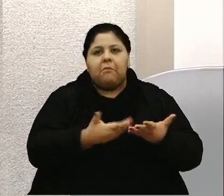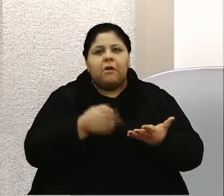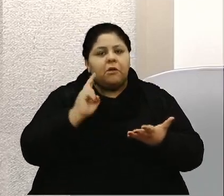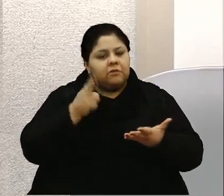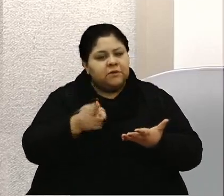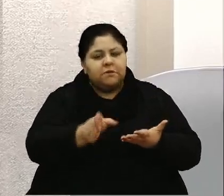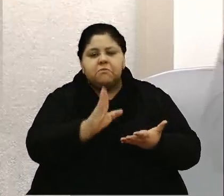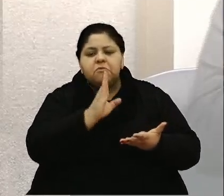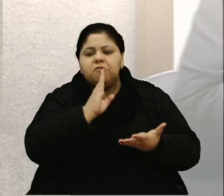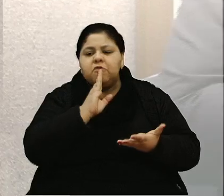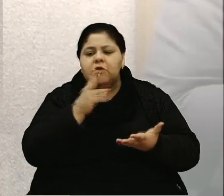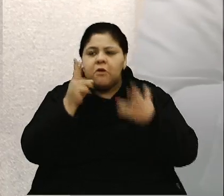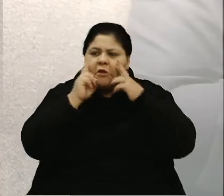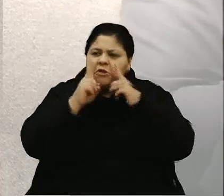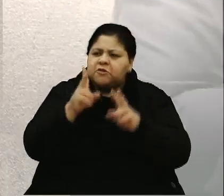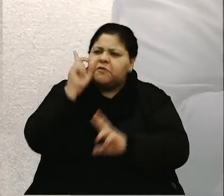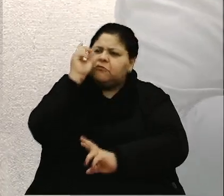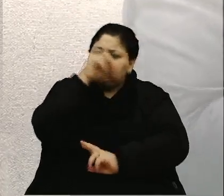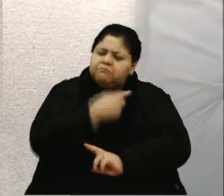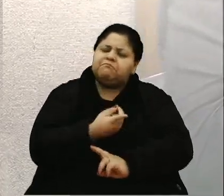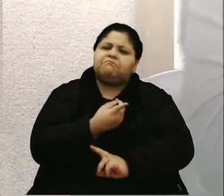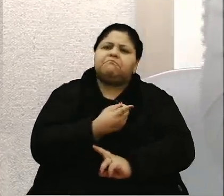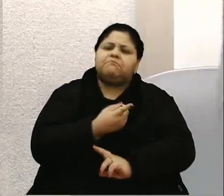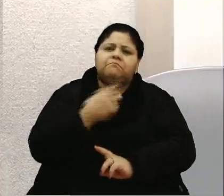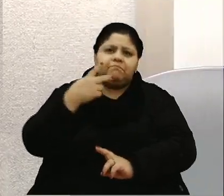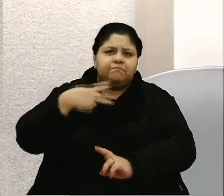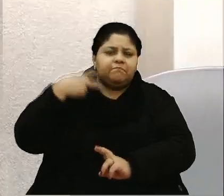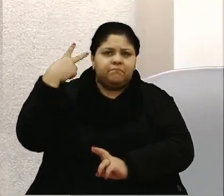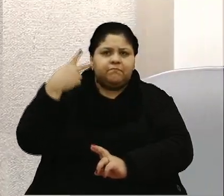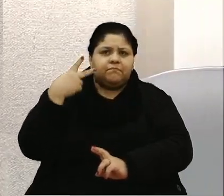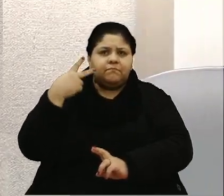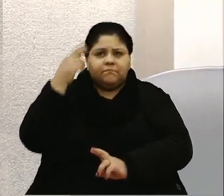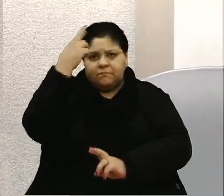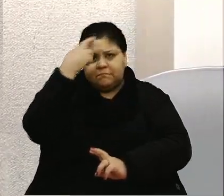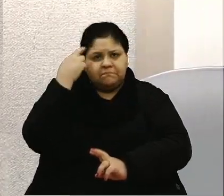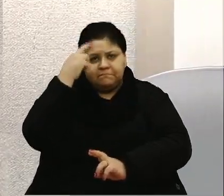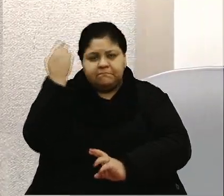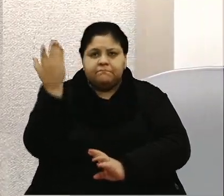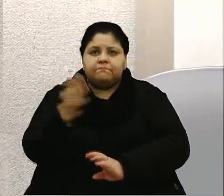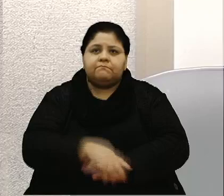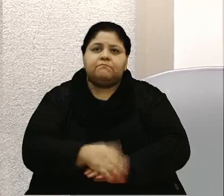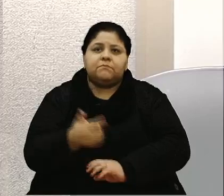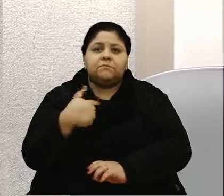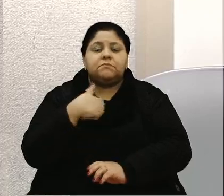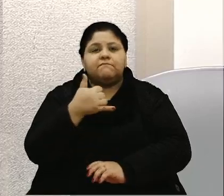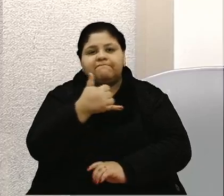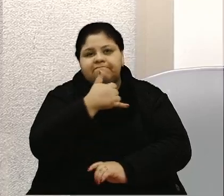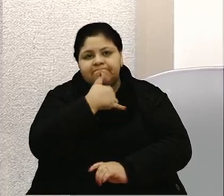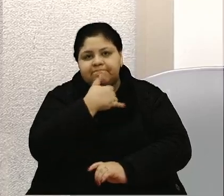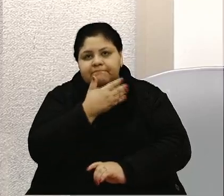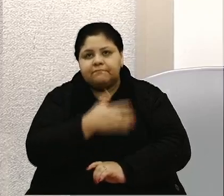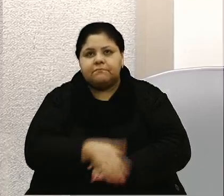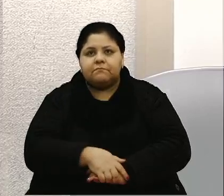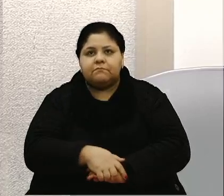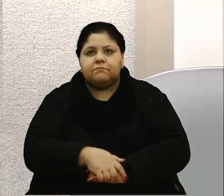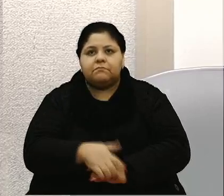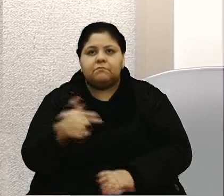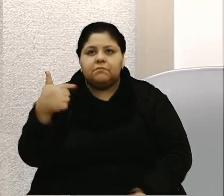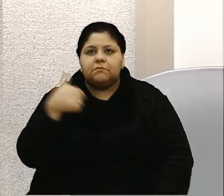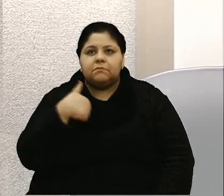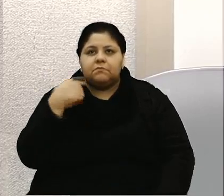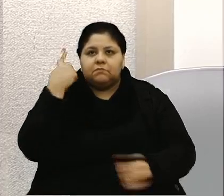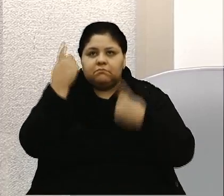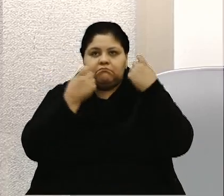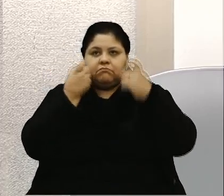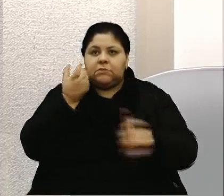conheça. E a gente vê a dificuldade. E vereador Rafael, eu fico triste, sabe, porque eu tenho algumas